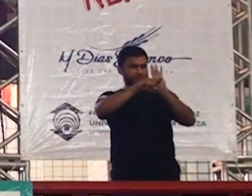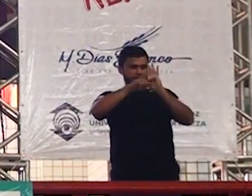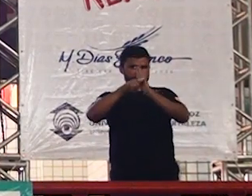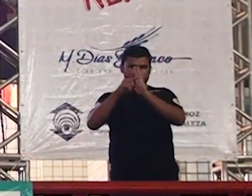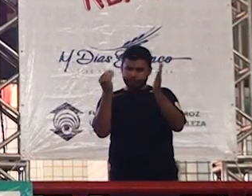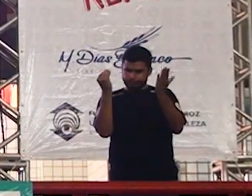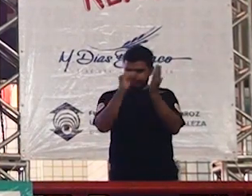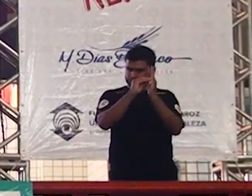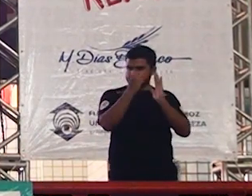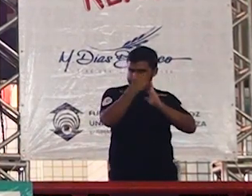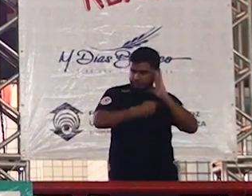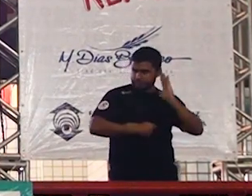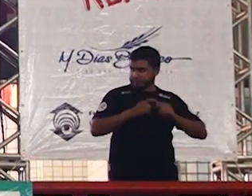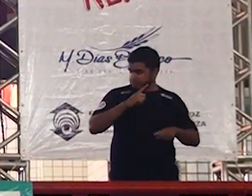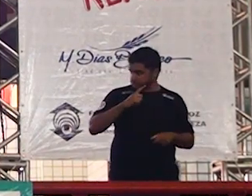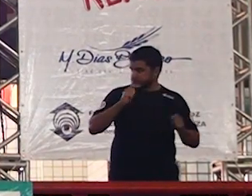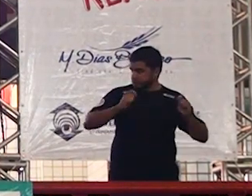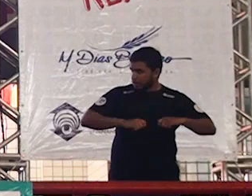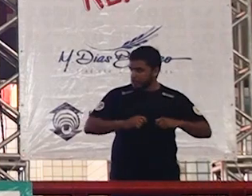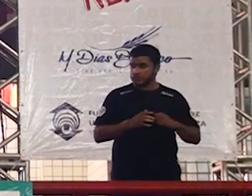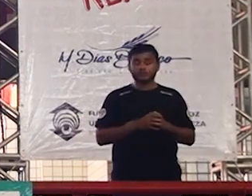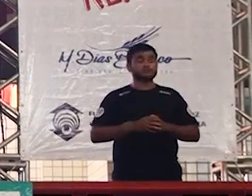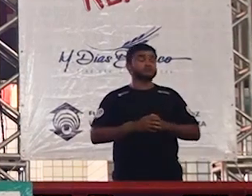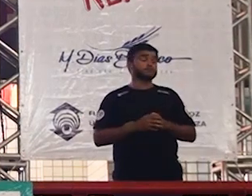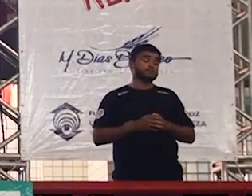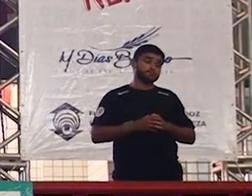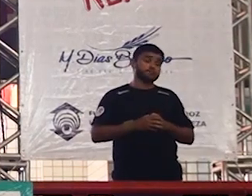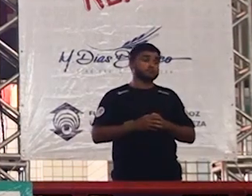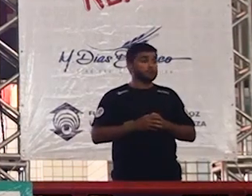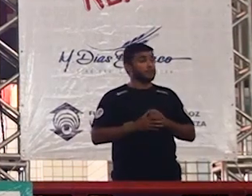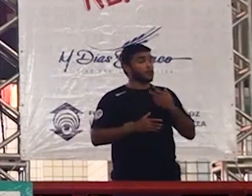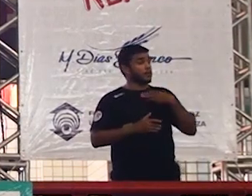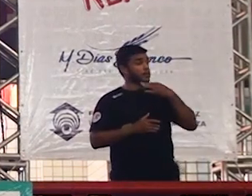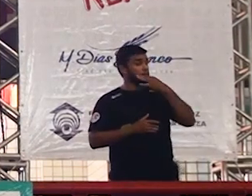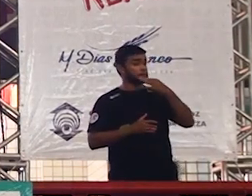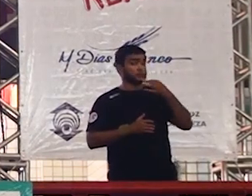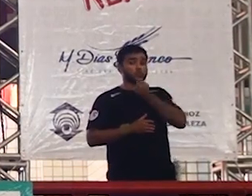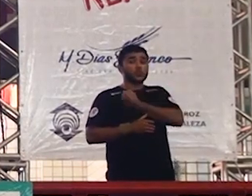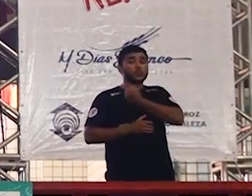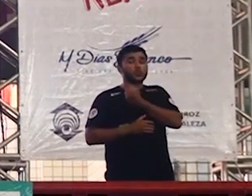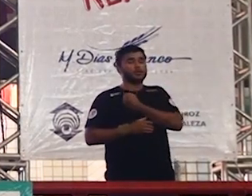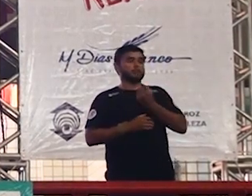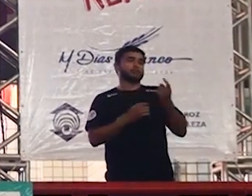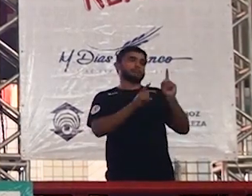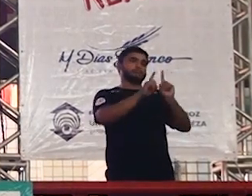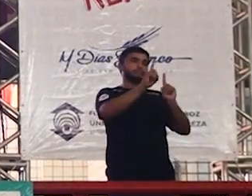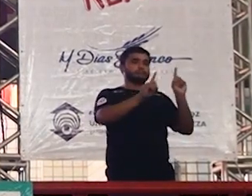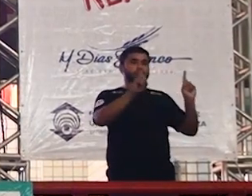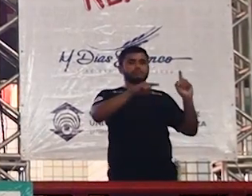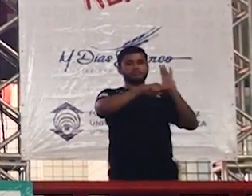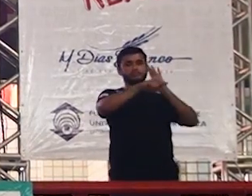interessante na redação, eu posso colocar dados. Se você mexe com números,